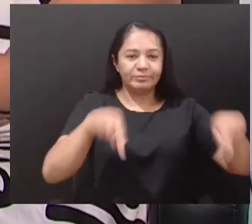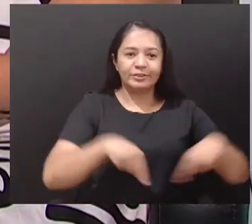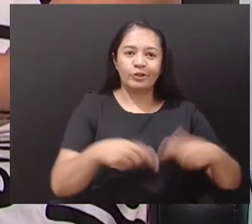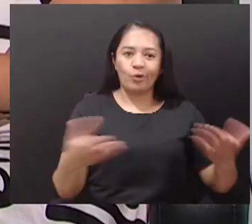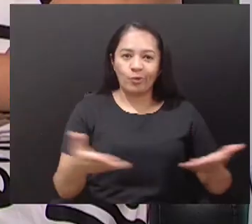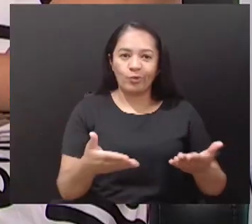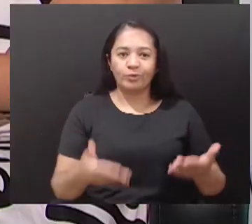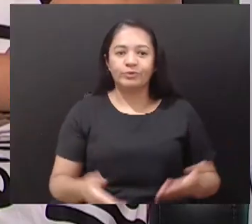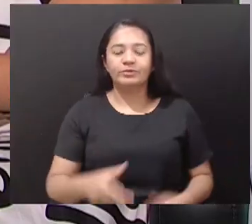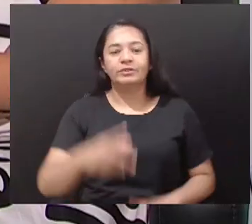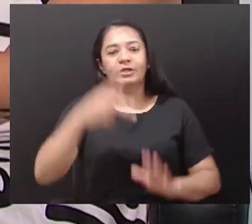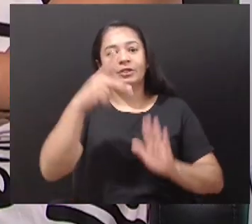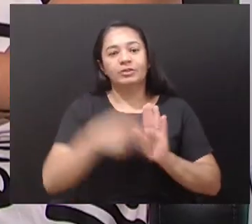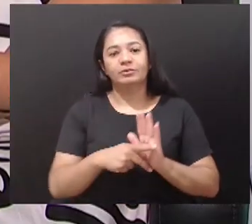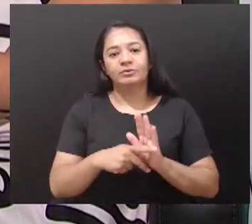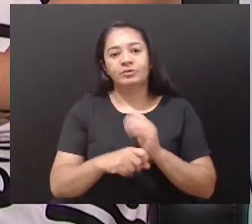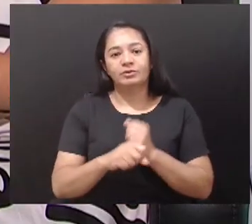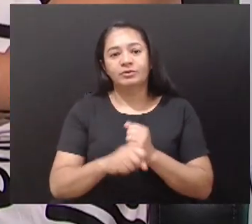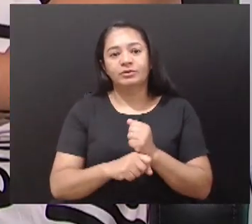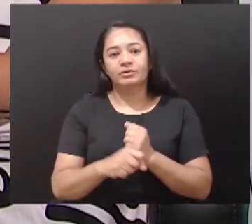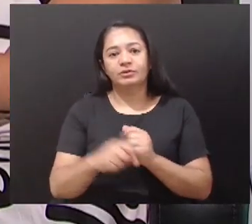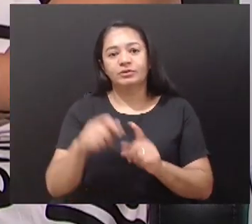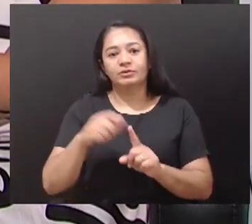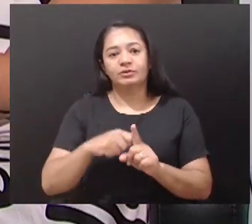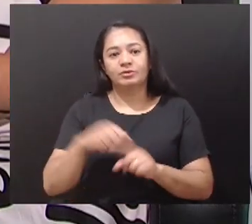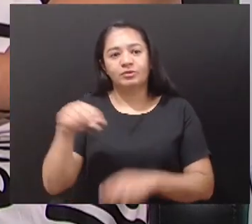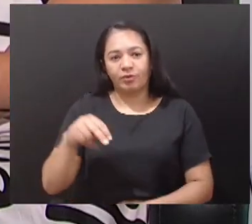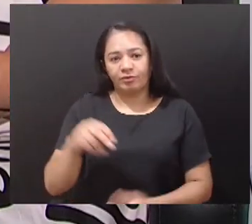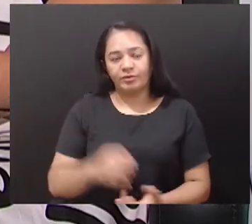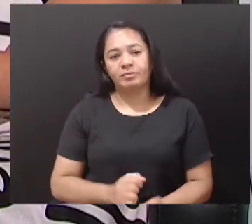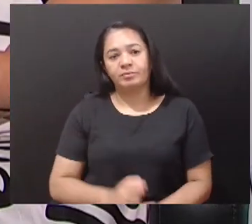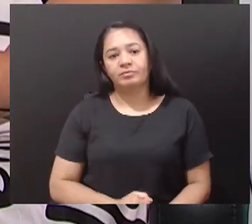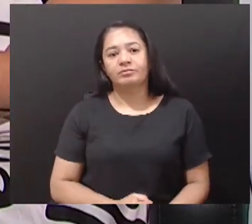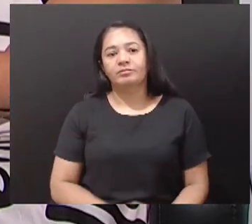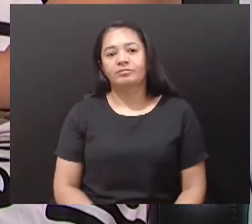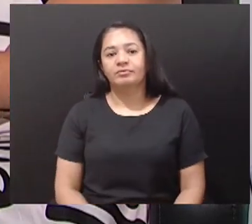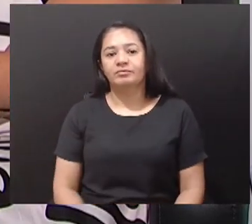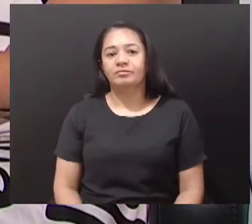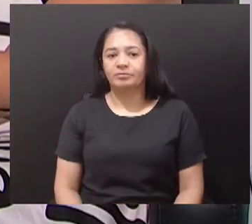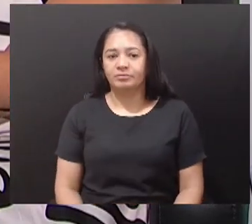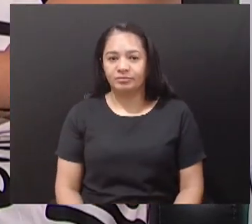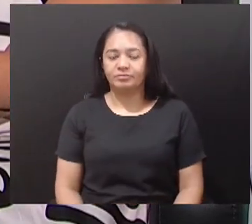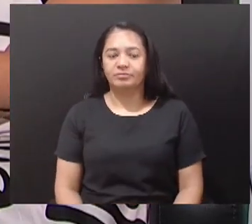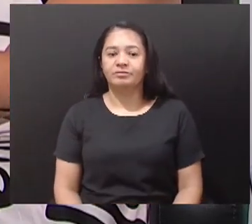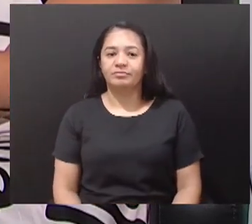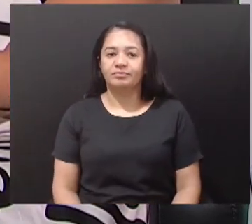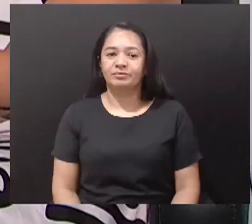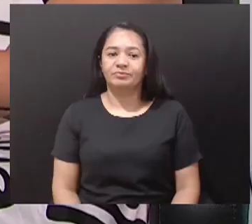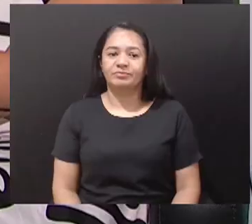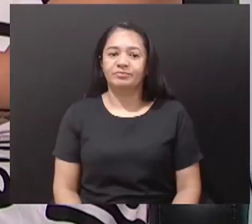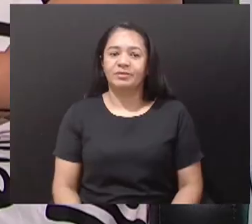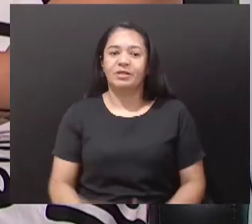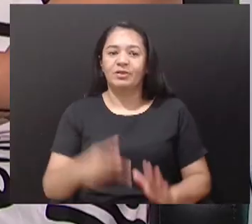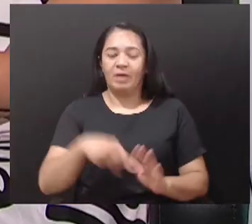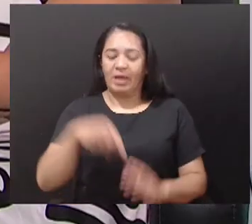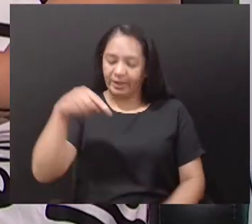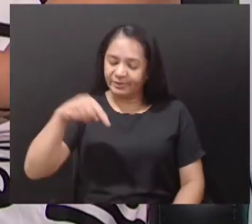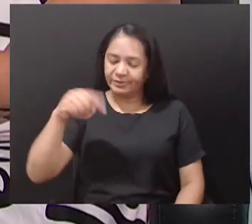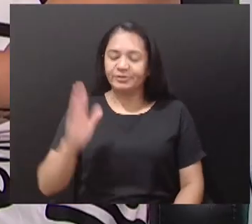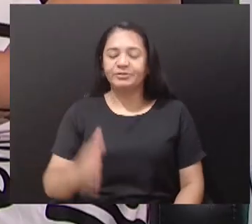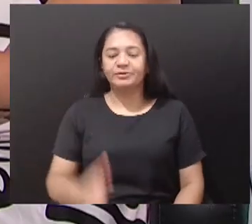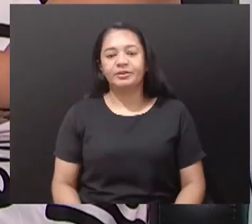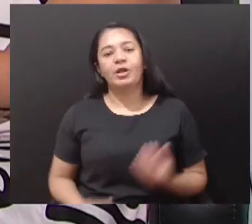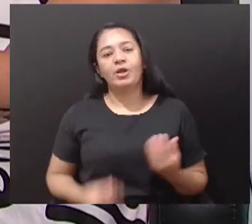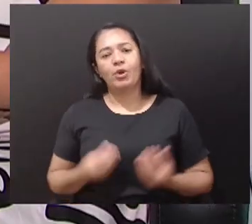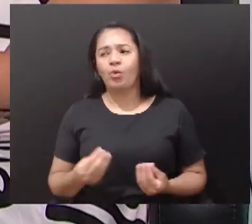aqui desde novembro, a gente está aqui, está batendo aí 1 ano aí que a gente está nesse projeto aqui já. E como tem sido para você